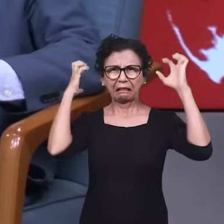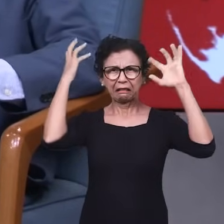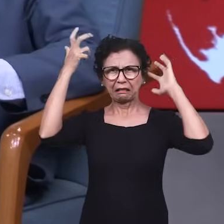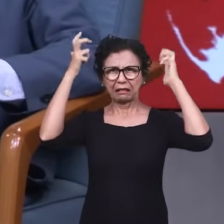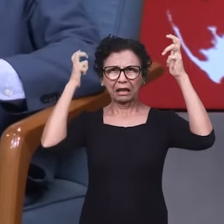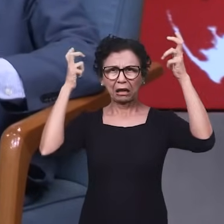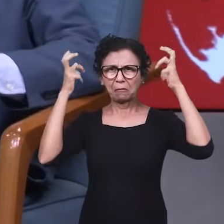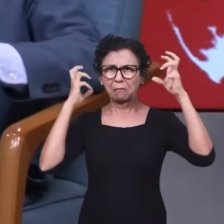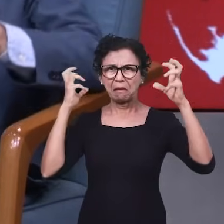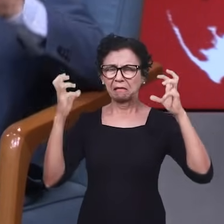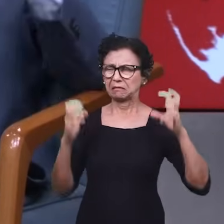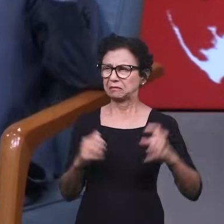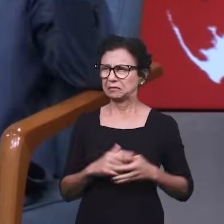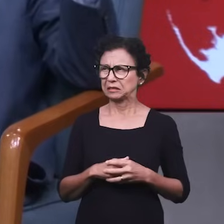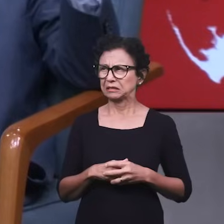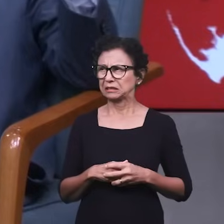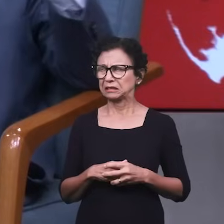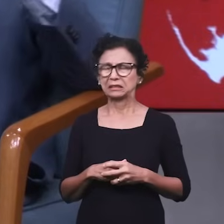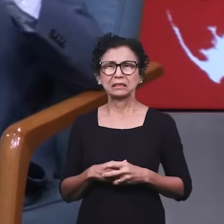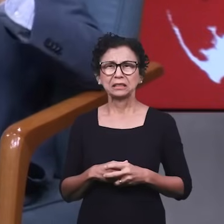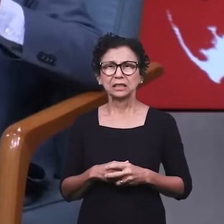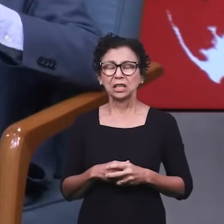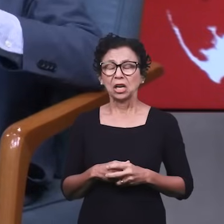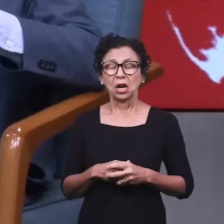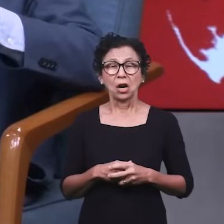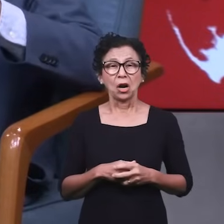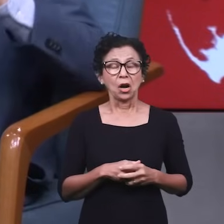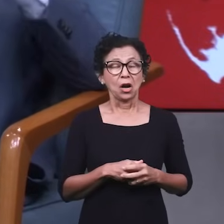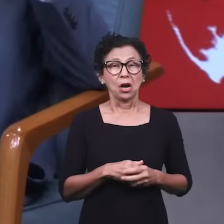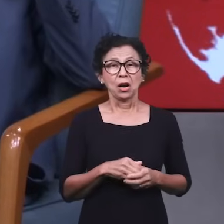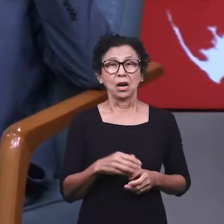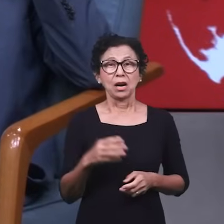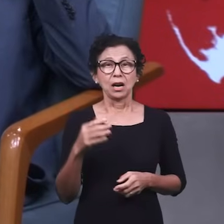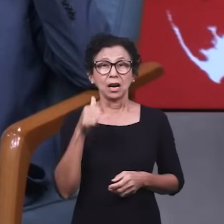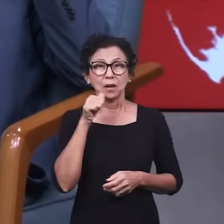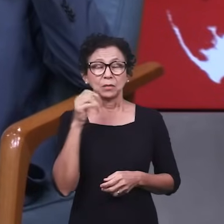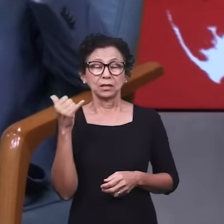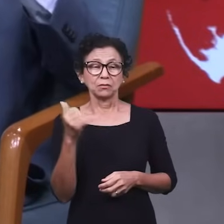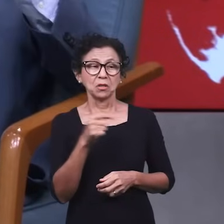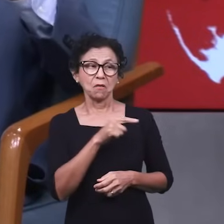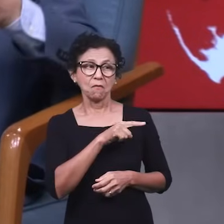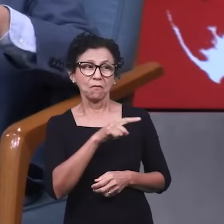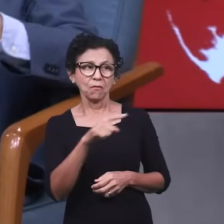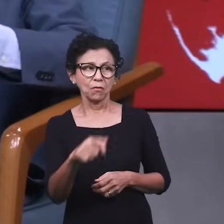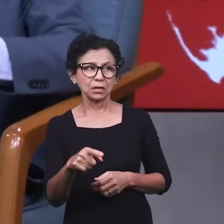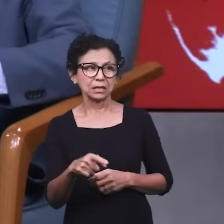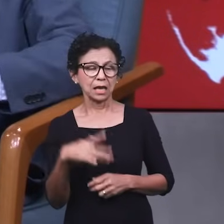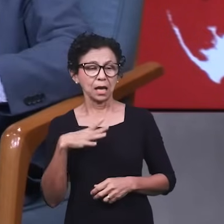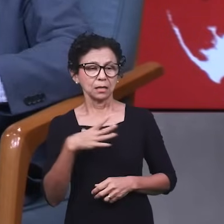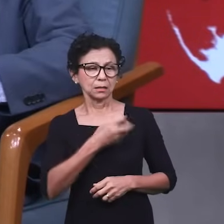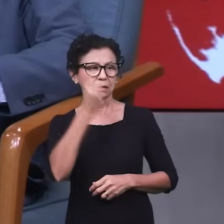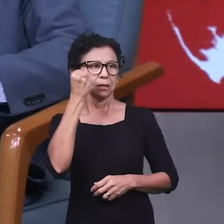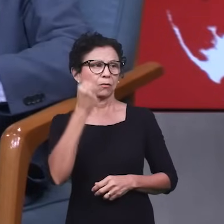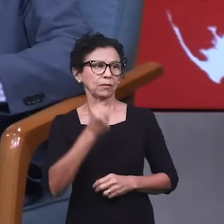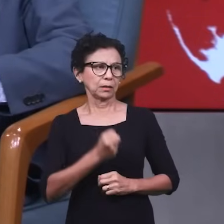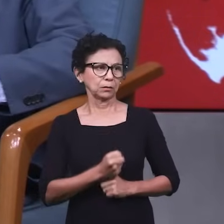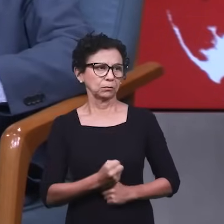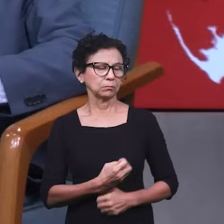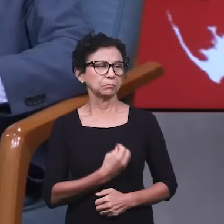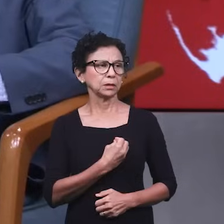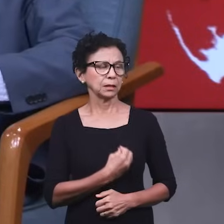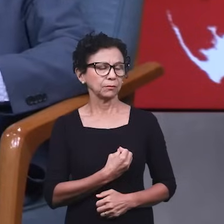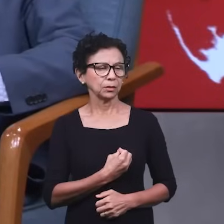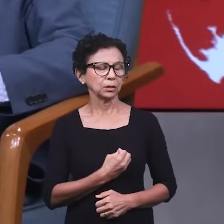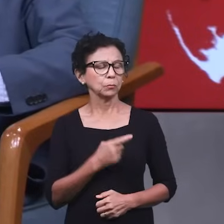salvar a minha vida, porque eu abri a janela para saltar e ouvi esse louvor e